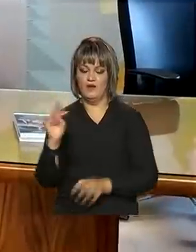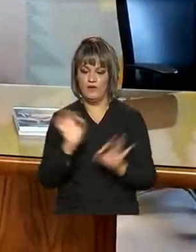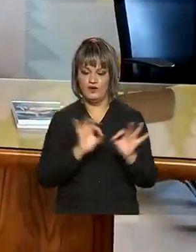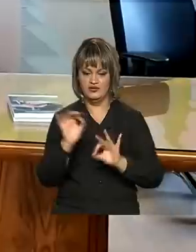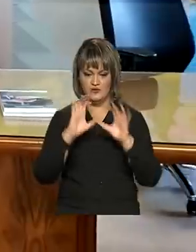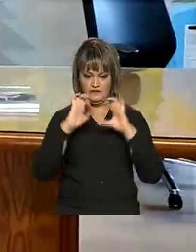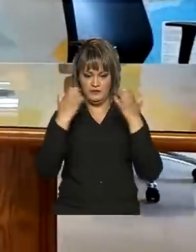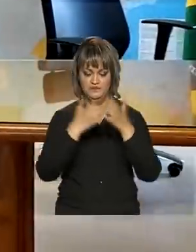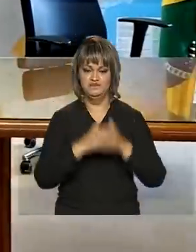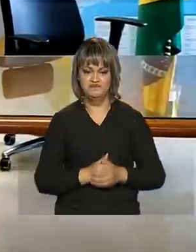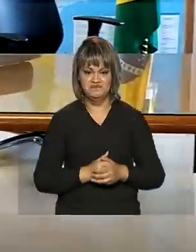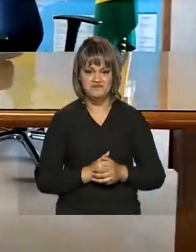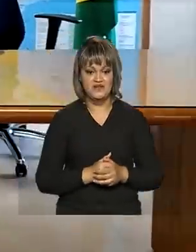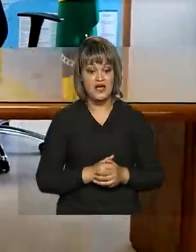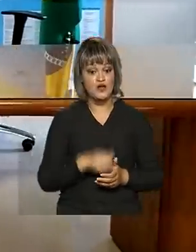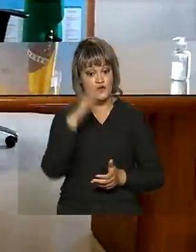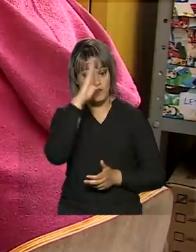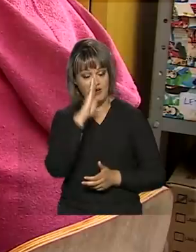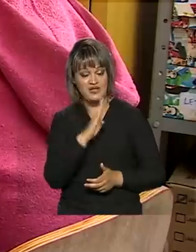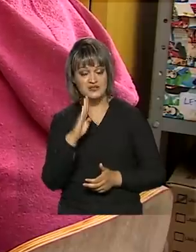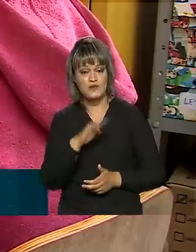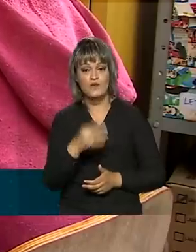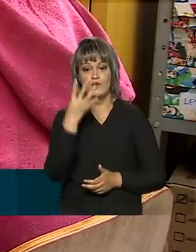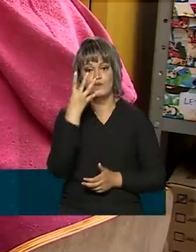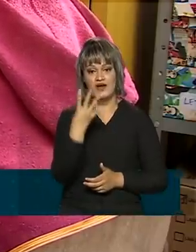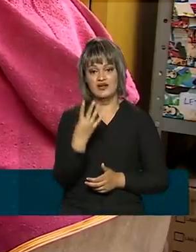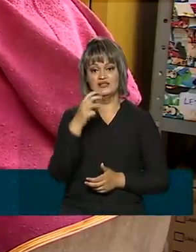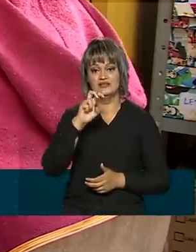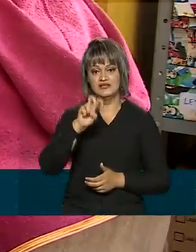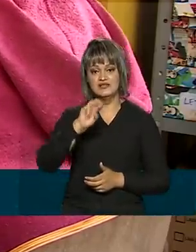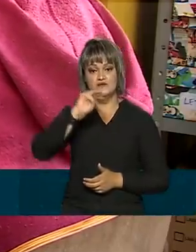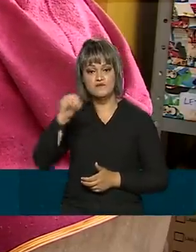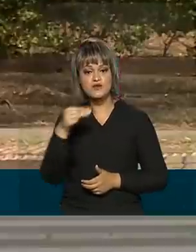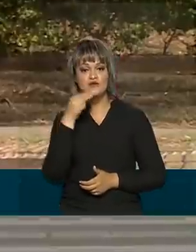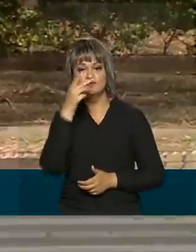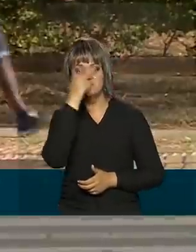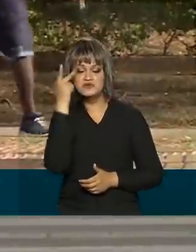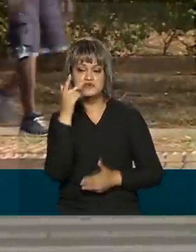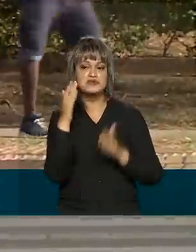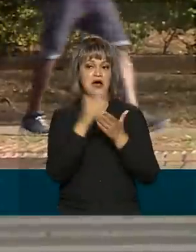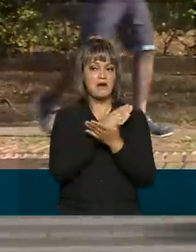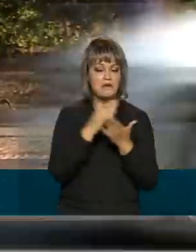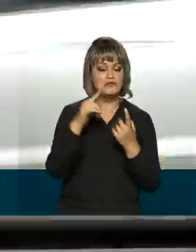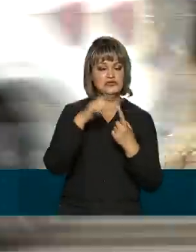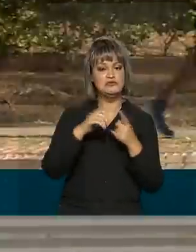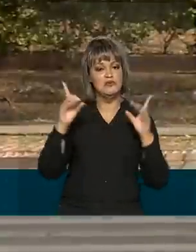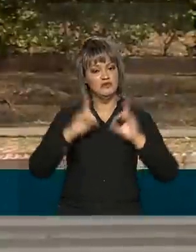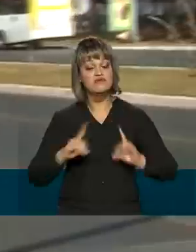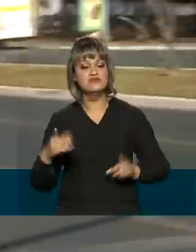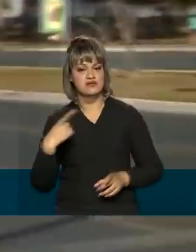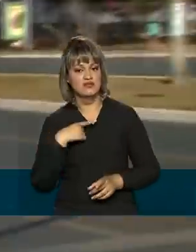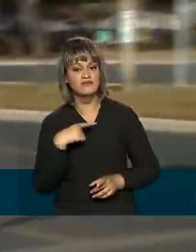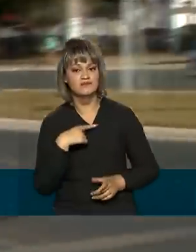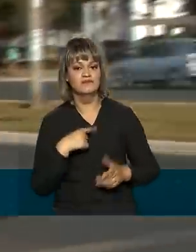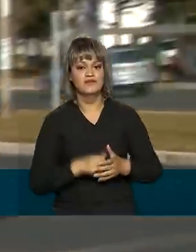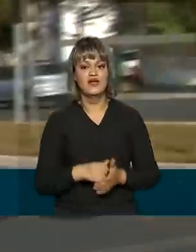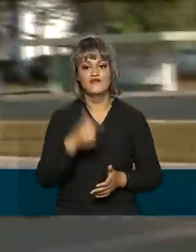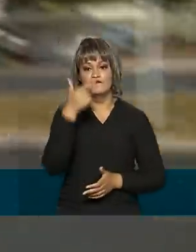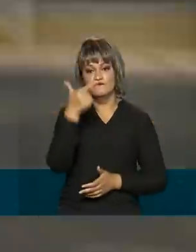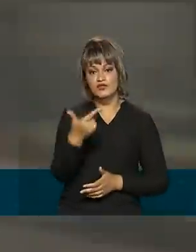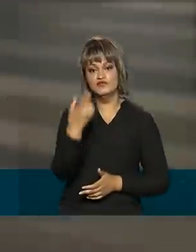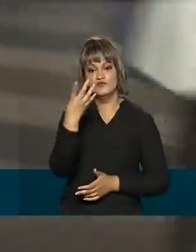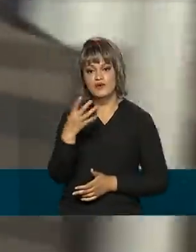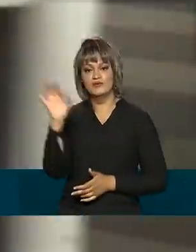No Brasil, pelo menos 45 milhões de pessoas têm algum tipo de deficiência. São 24